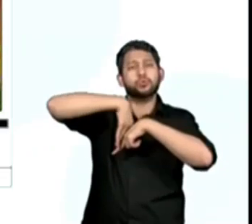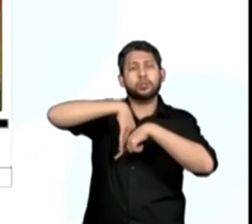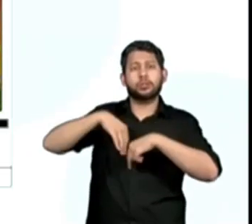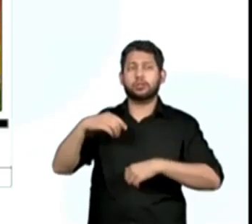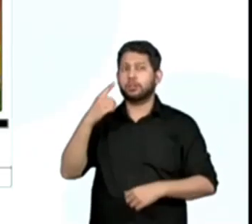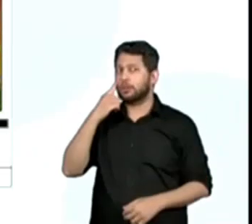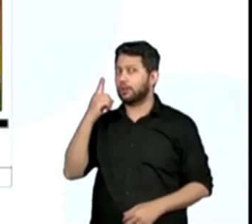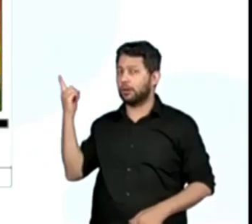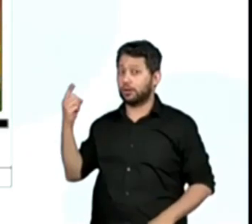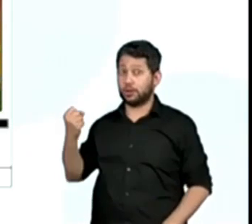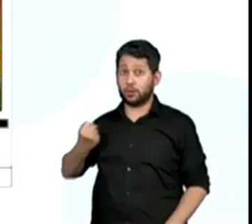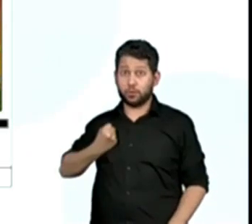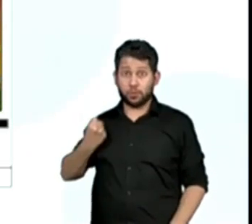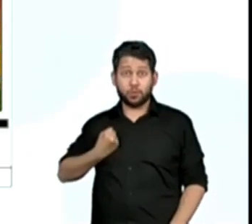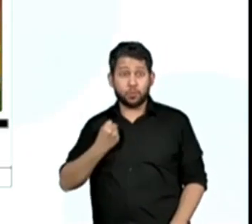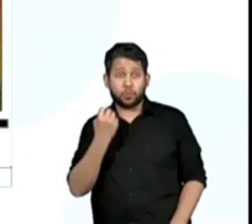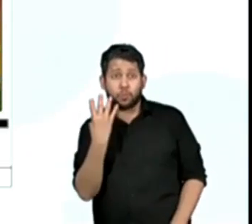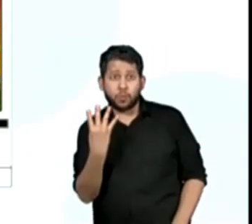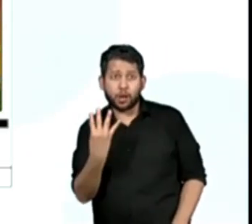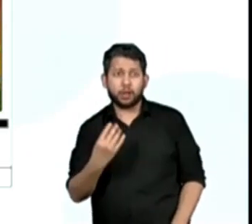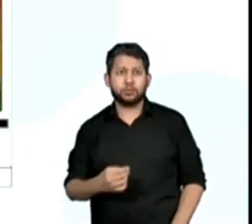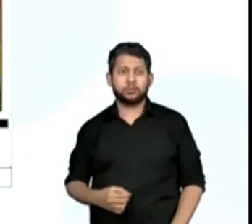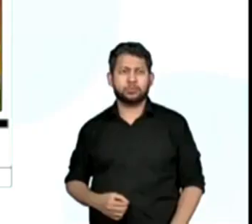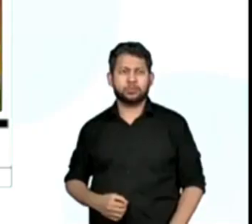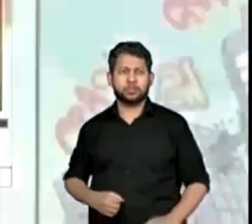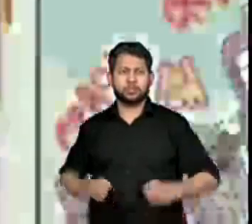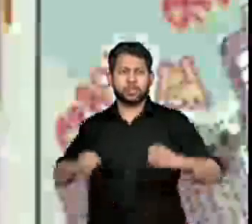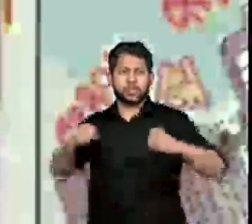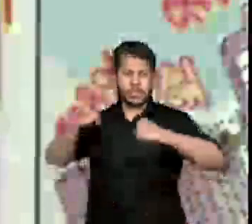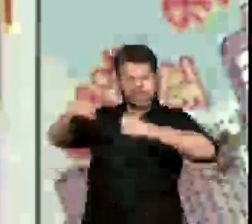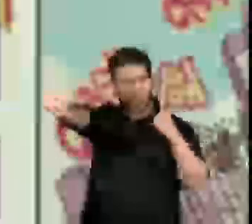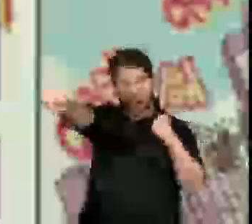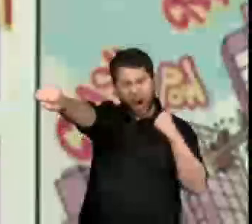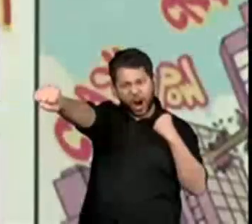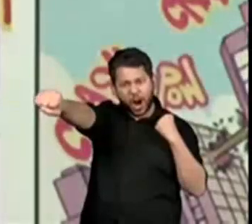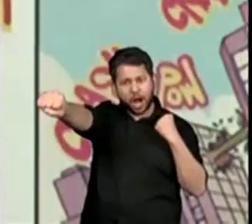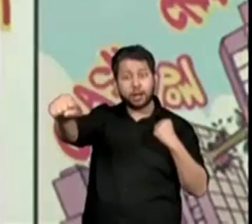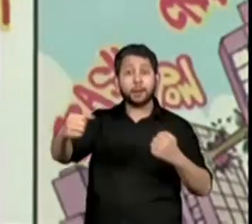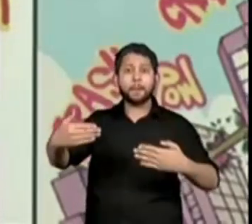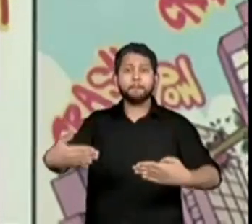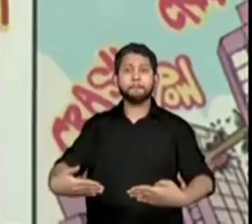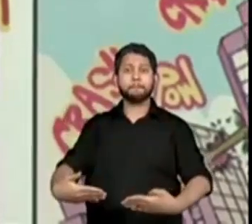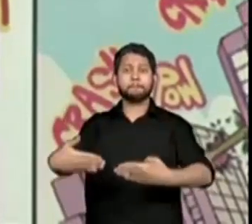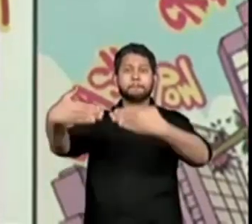Quadro 4, nós temos o Musculoso quebrando uma